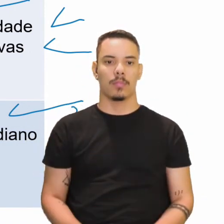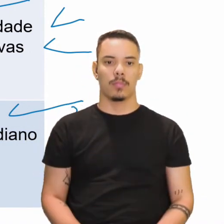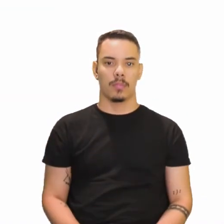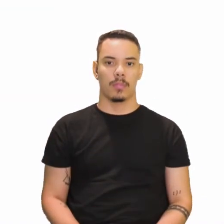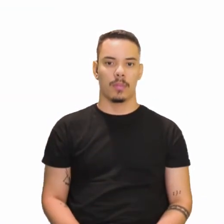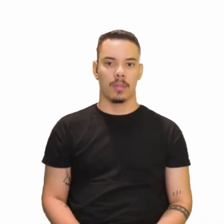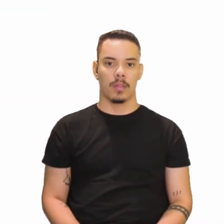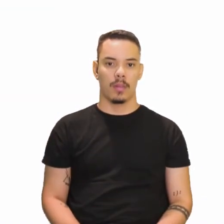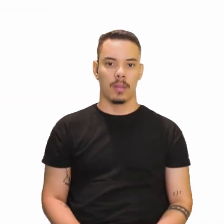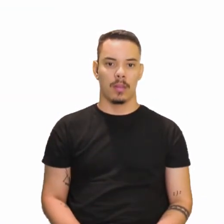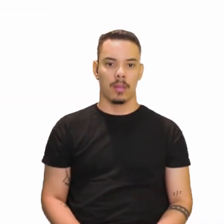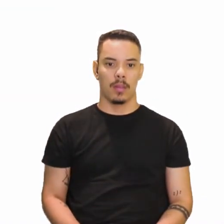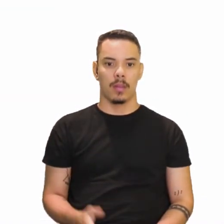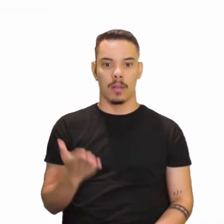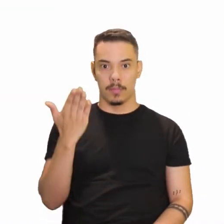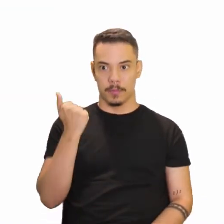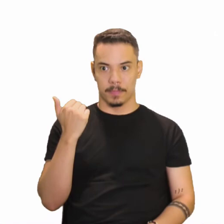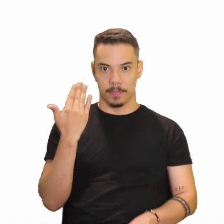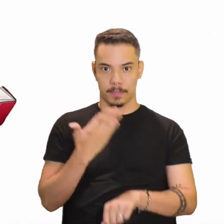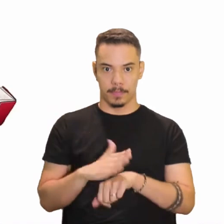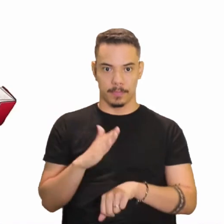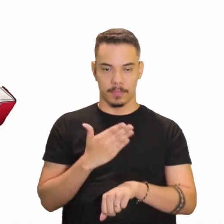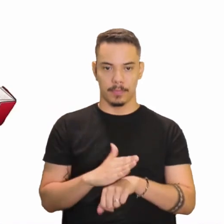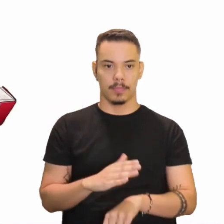Cartoon vamos praticar